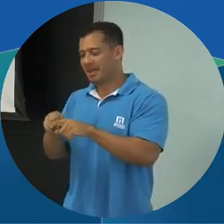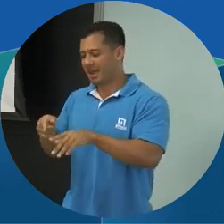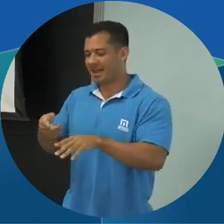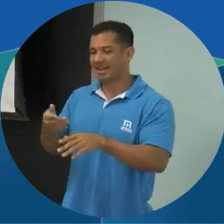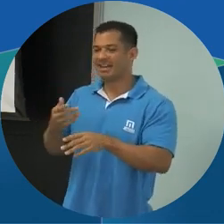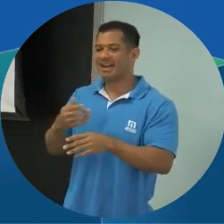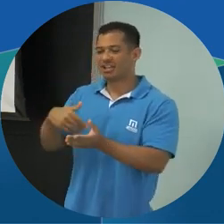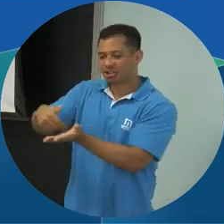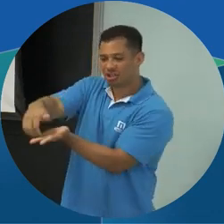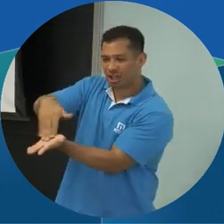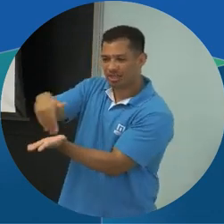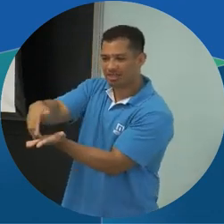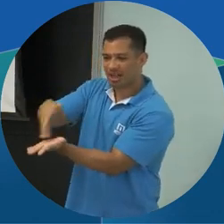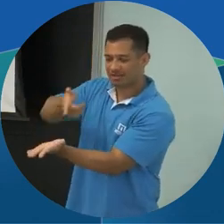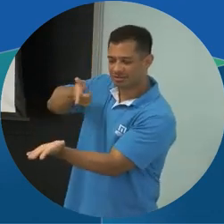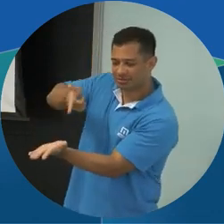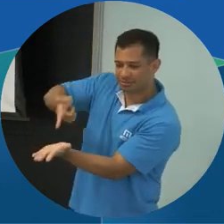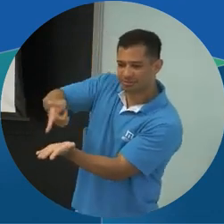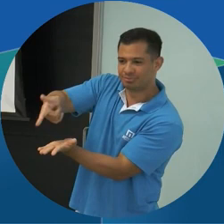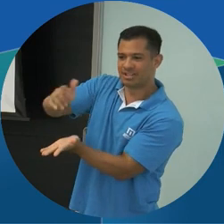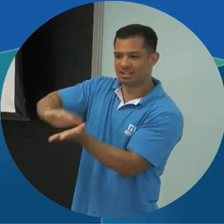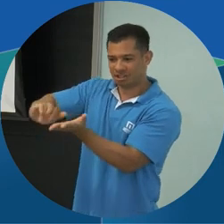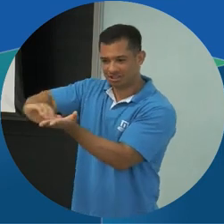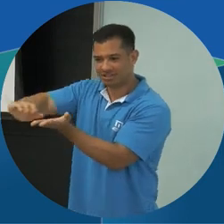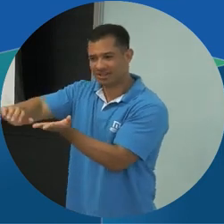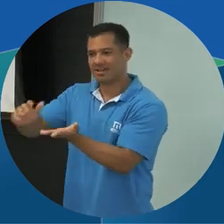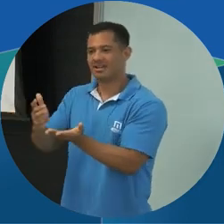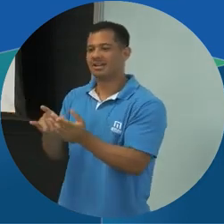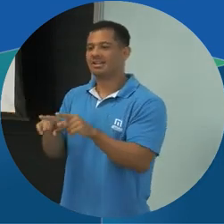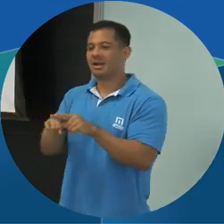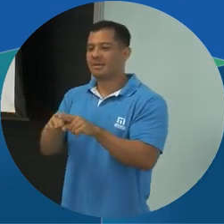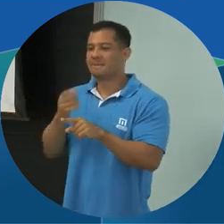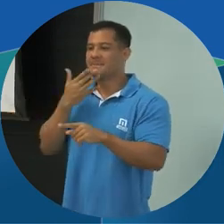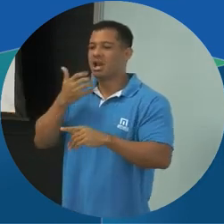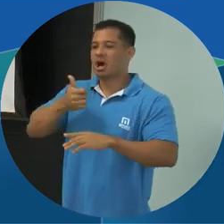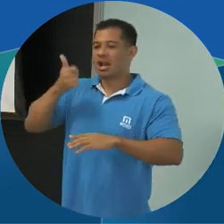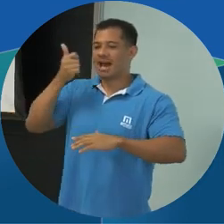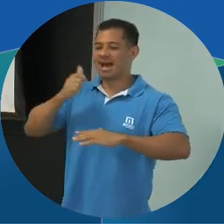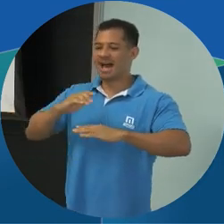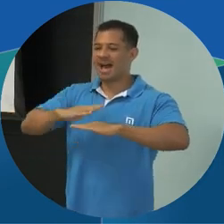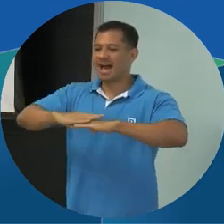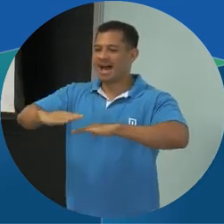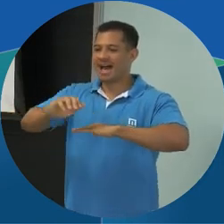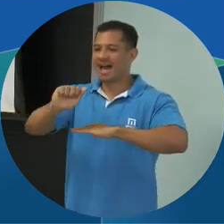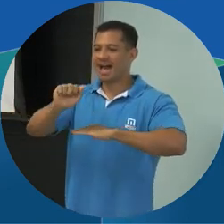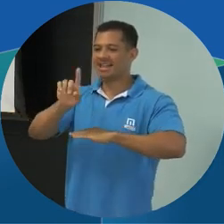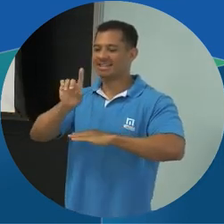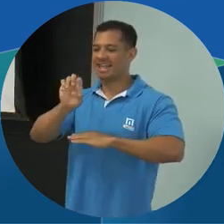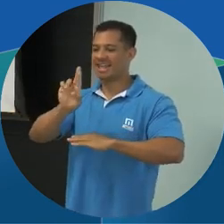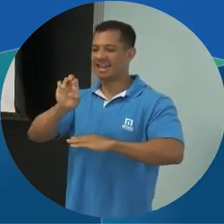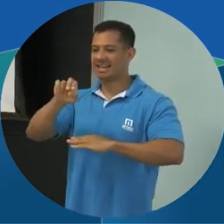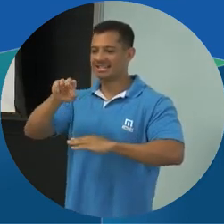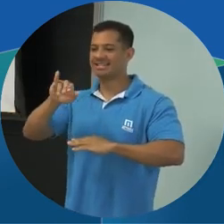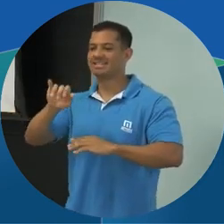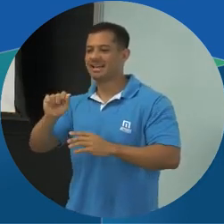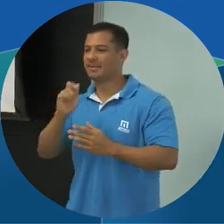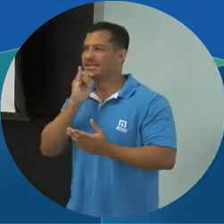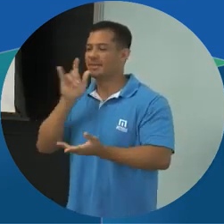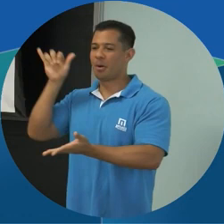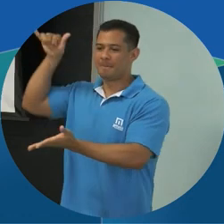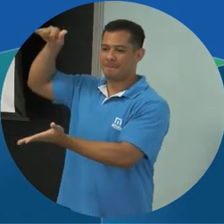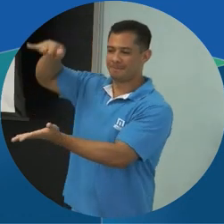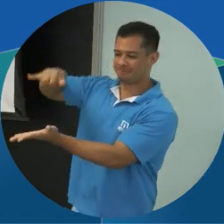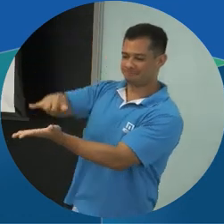de tinta, melhorar a aderência, por exemplo, de pista de aeroporto, né? Eu posso